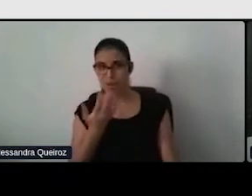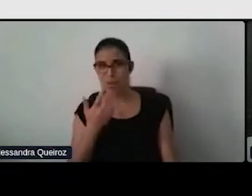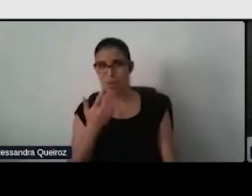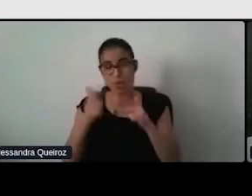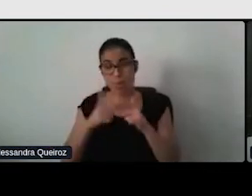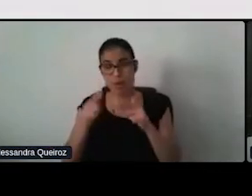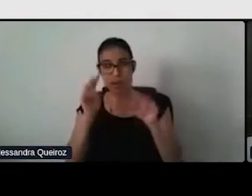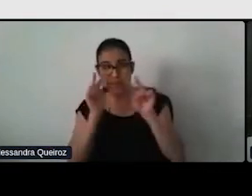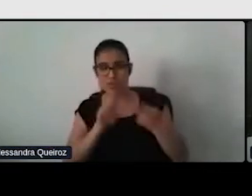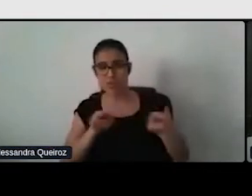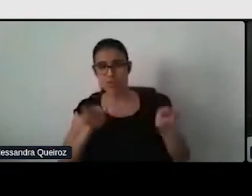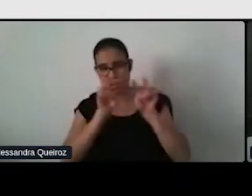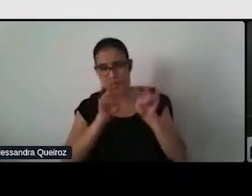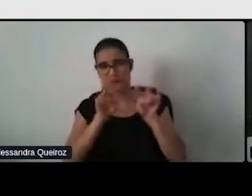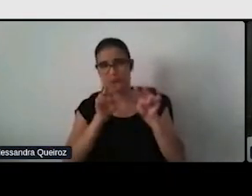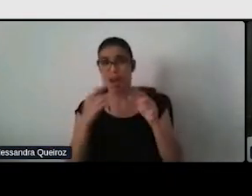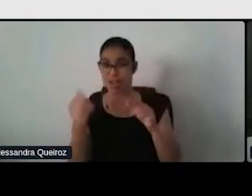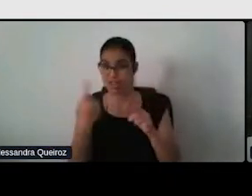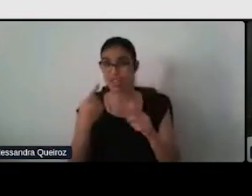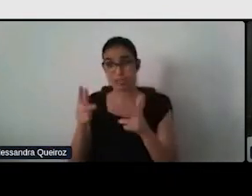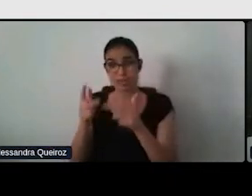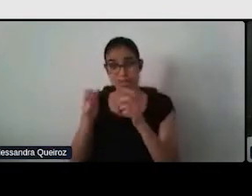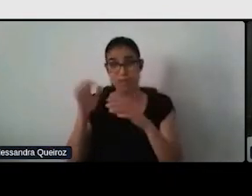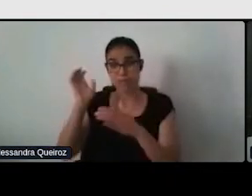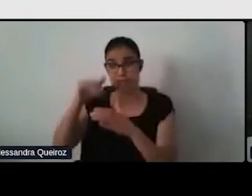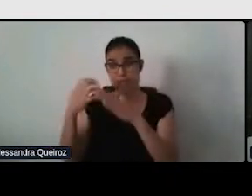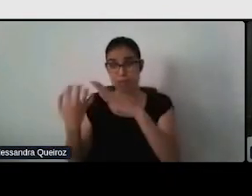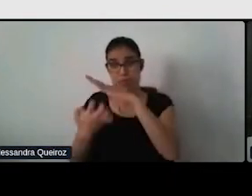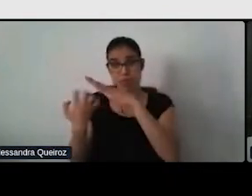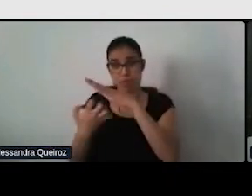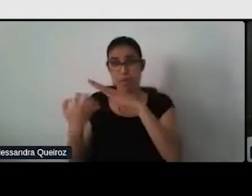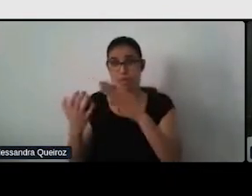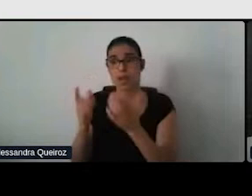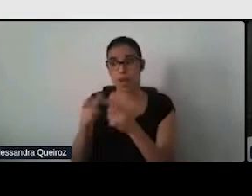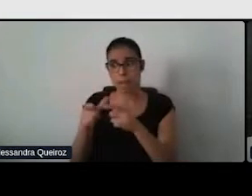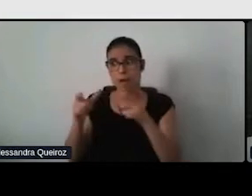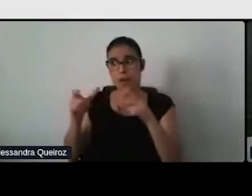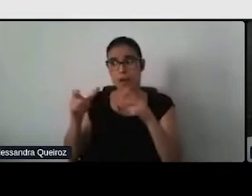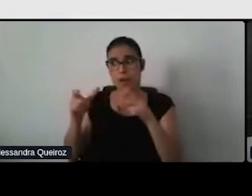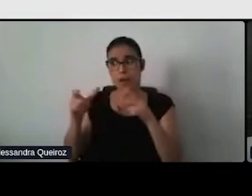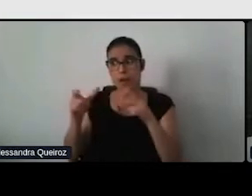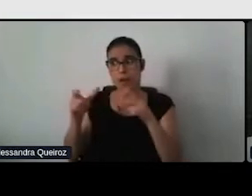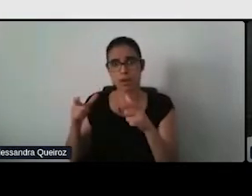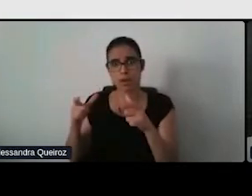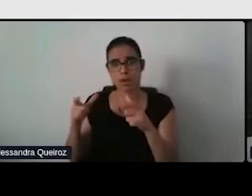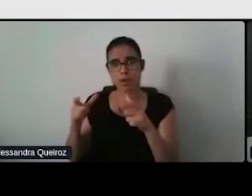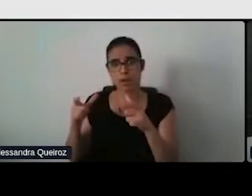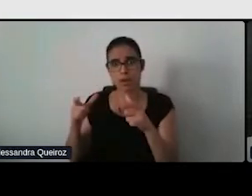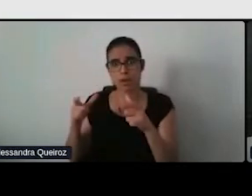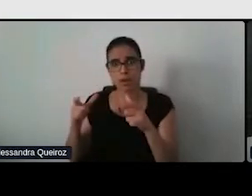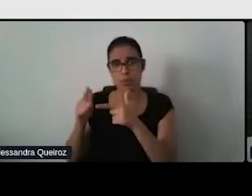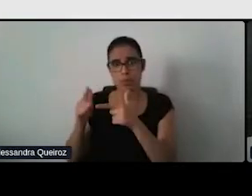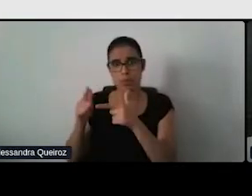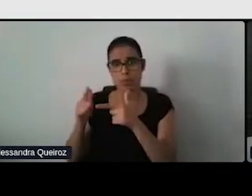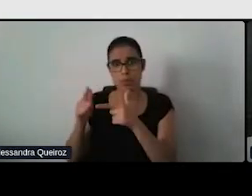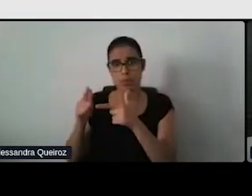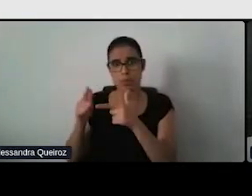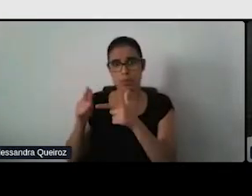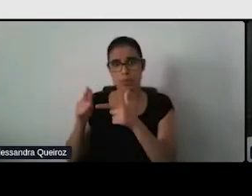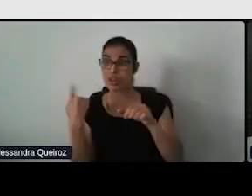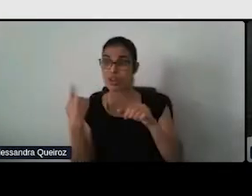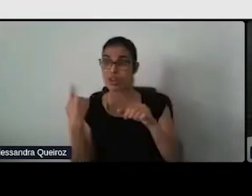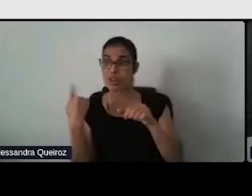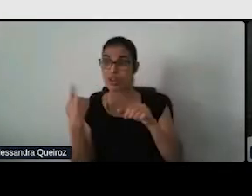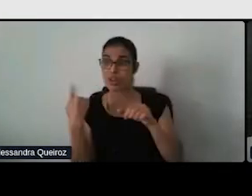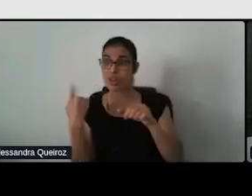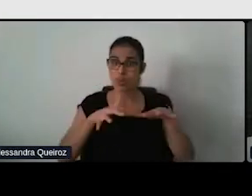pessoas trabalhando nas empresas e a gente também precisa incluir elas nos nossos dashboards. As pessoas